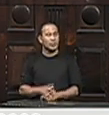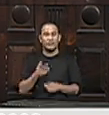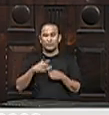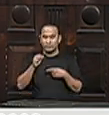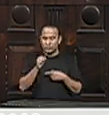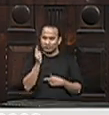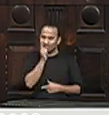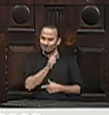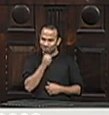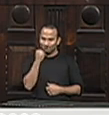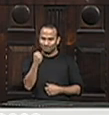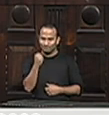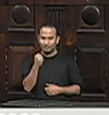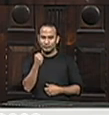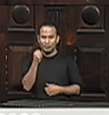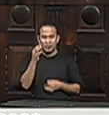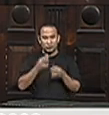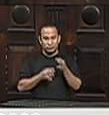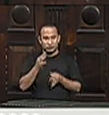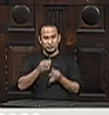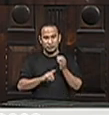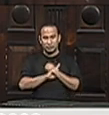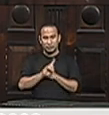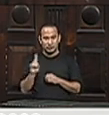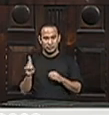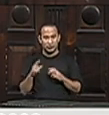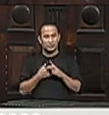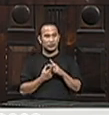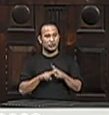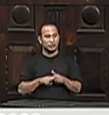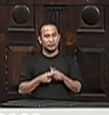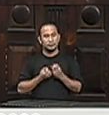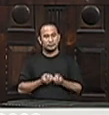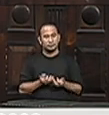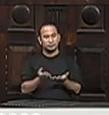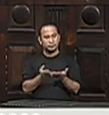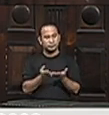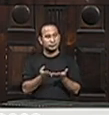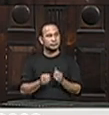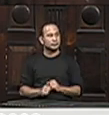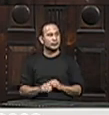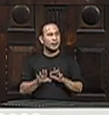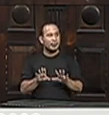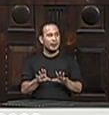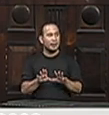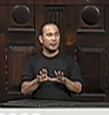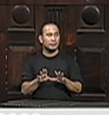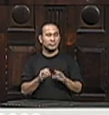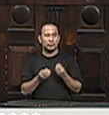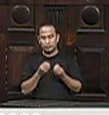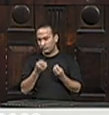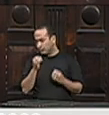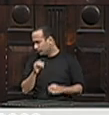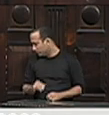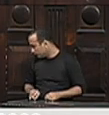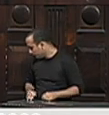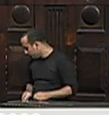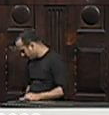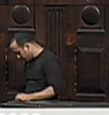acordo. Vamos esperar que pelo menos este ano, independente da lei que trata do